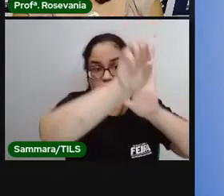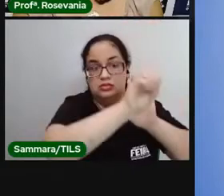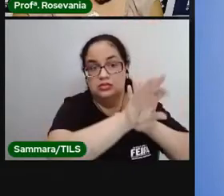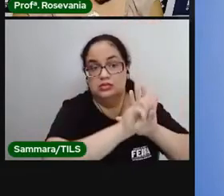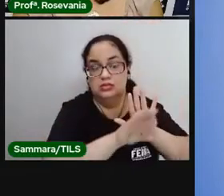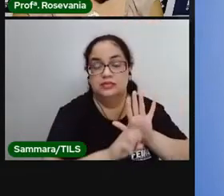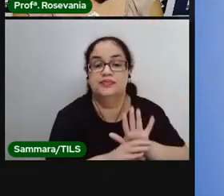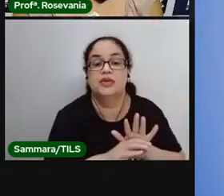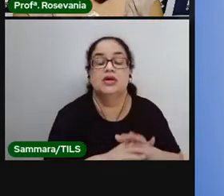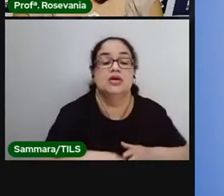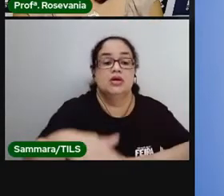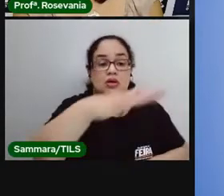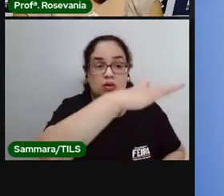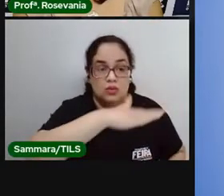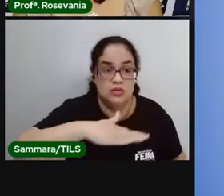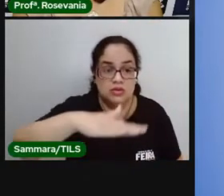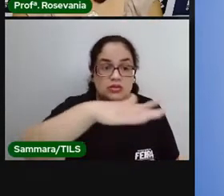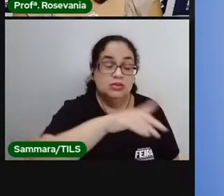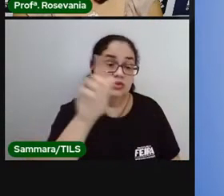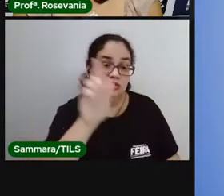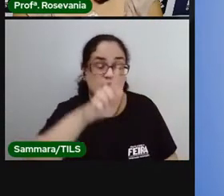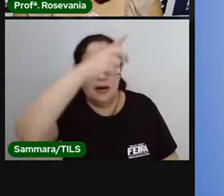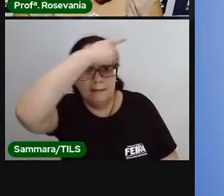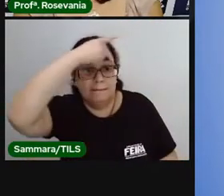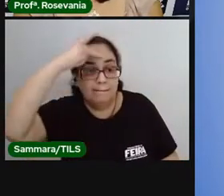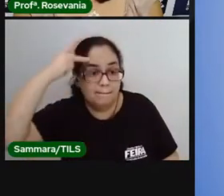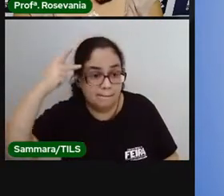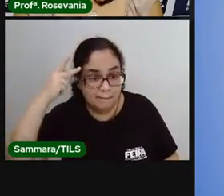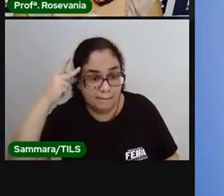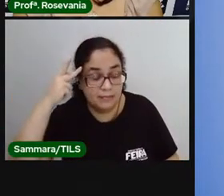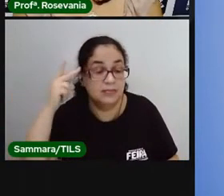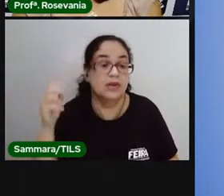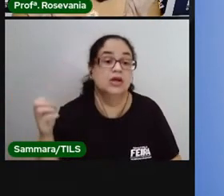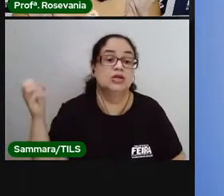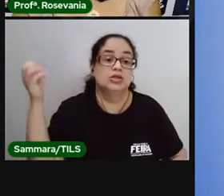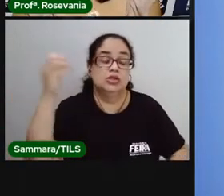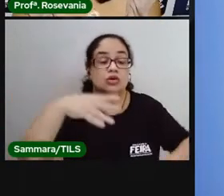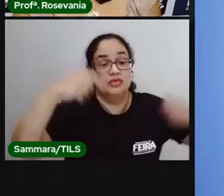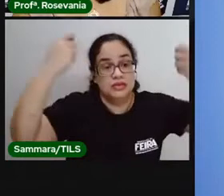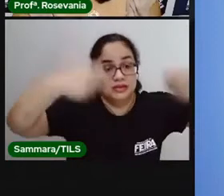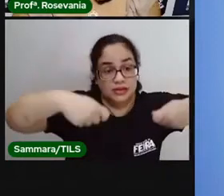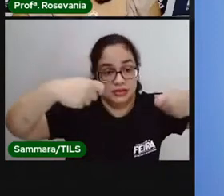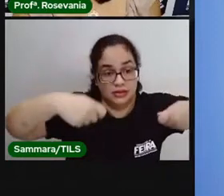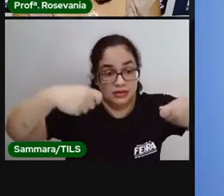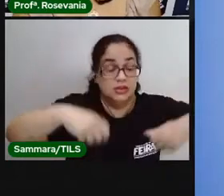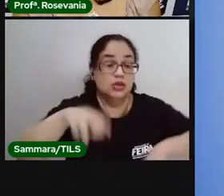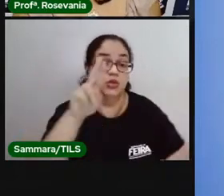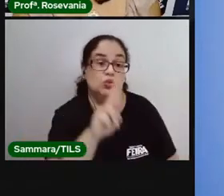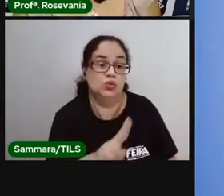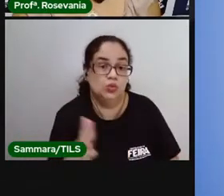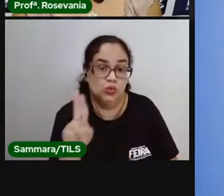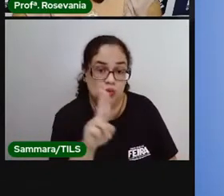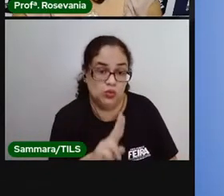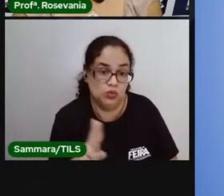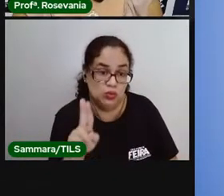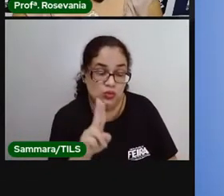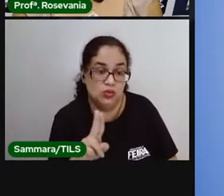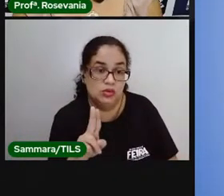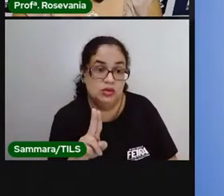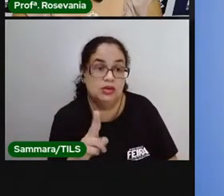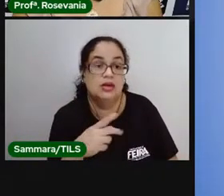espaço geográfico, à medida que o homem vai tendo novas necessidades, ele vai utilizando esse meio para suprir